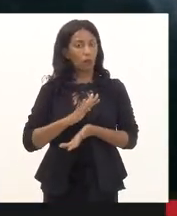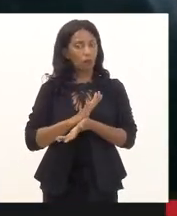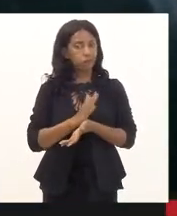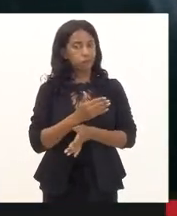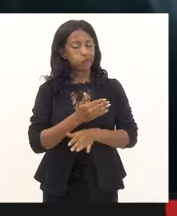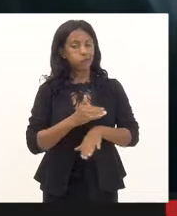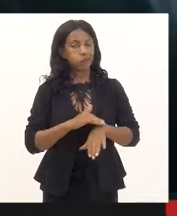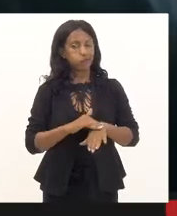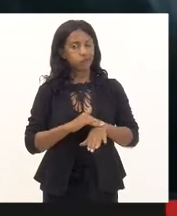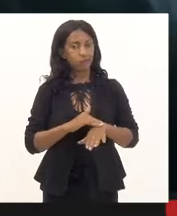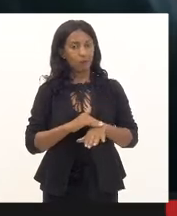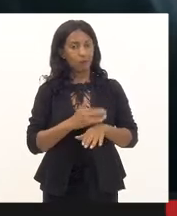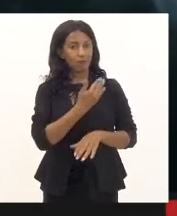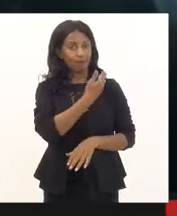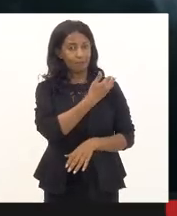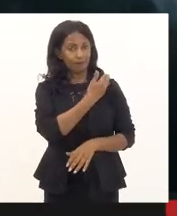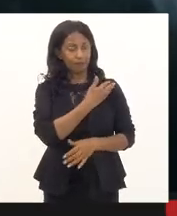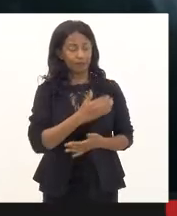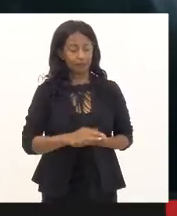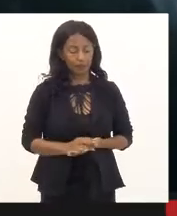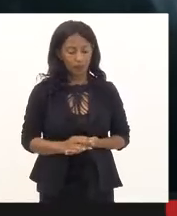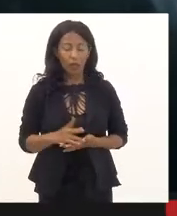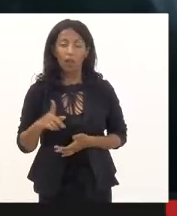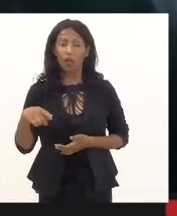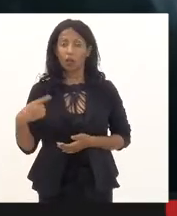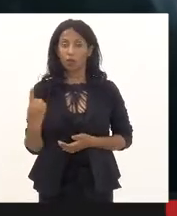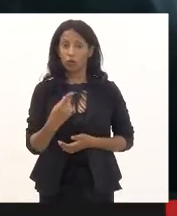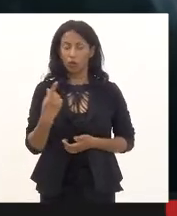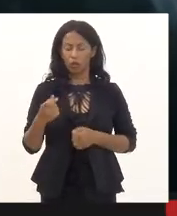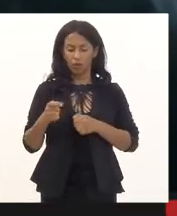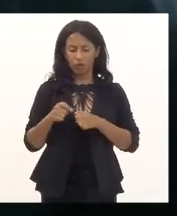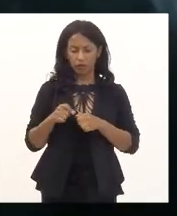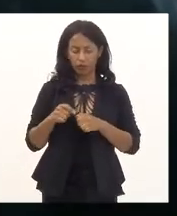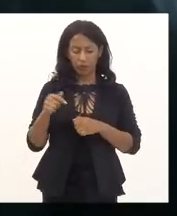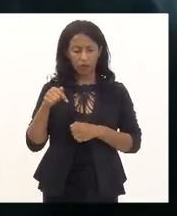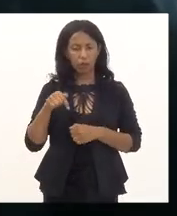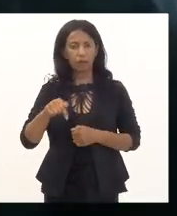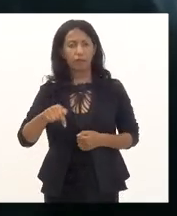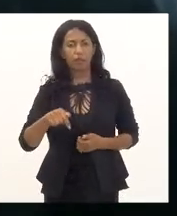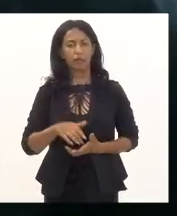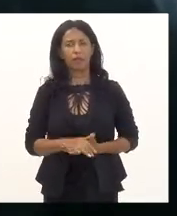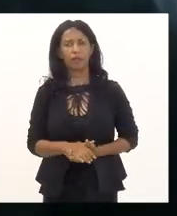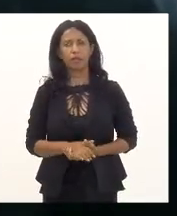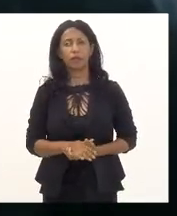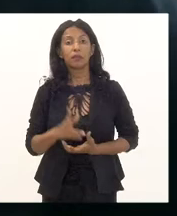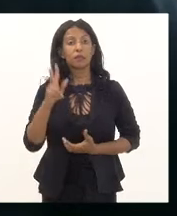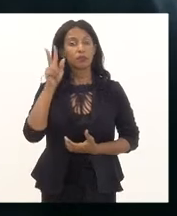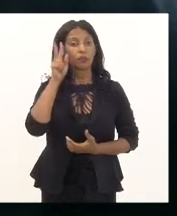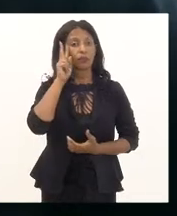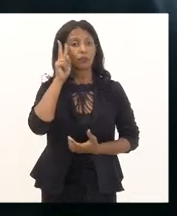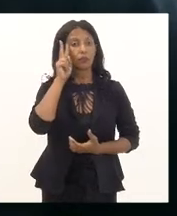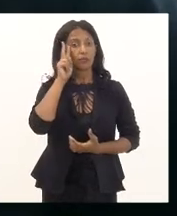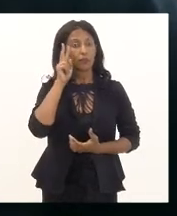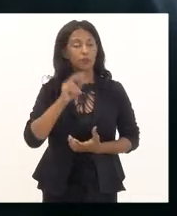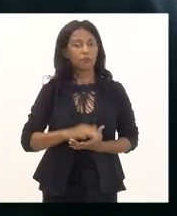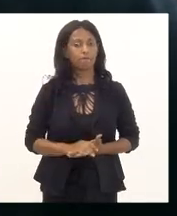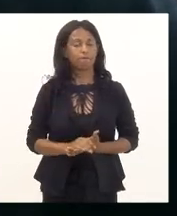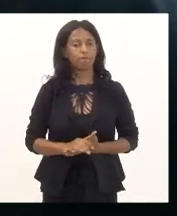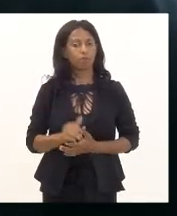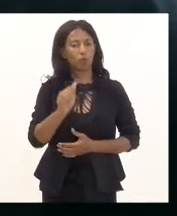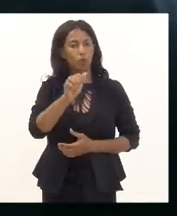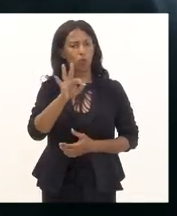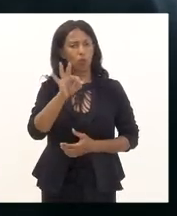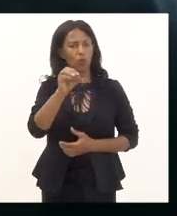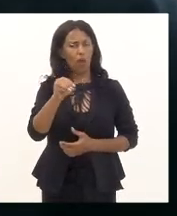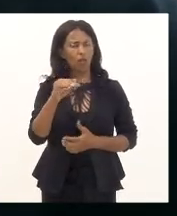Racismo. Aliás, nós fizemos, nessa segunda-feira, um ato